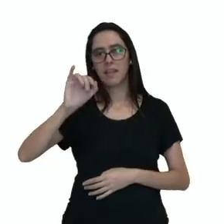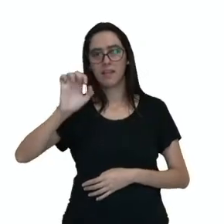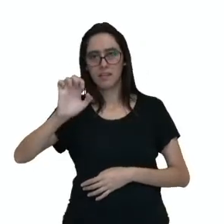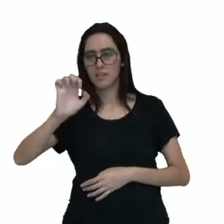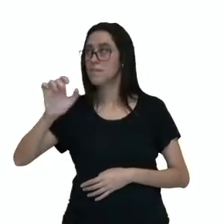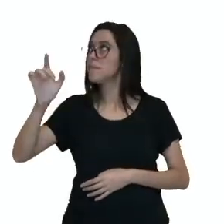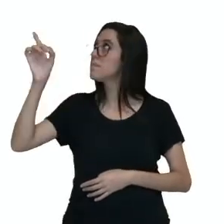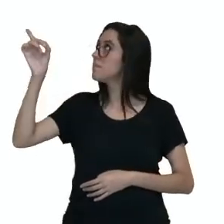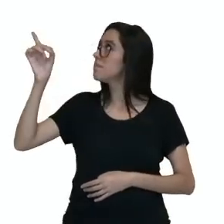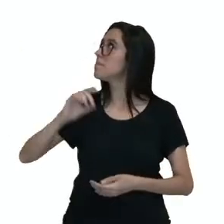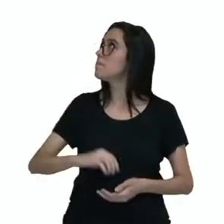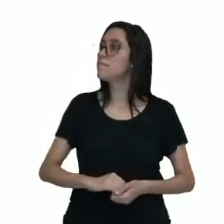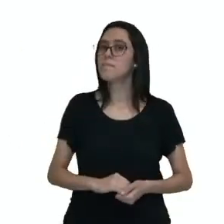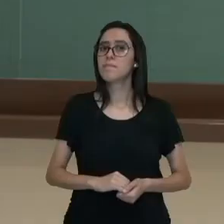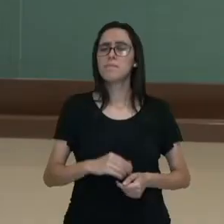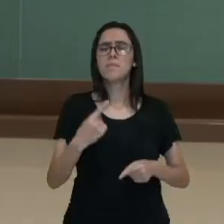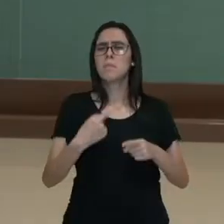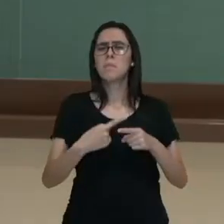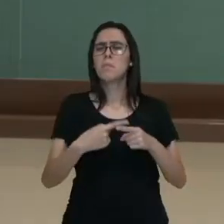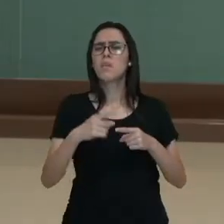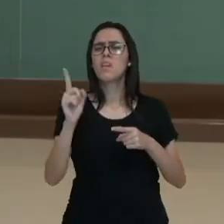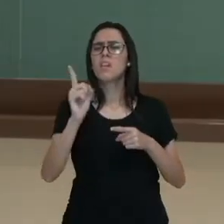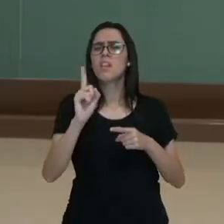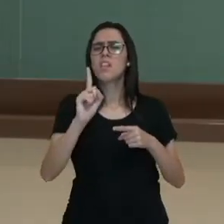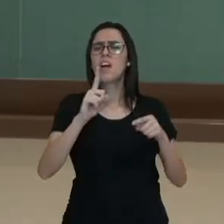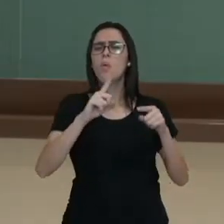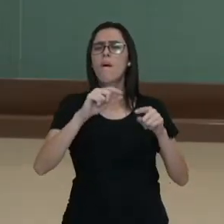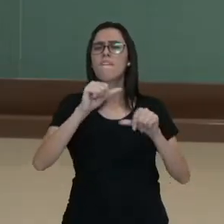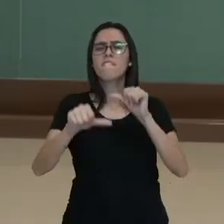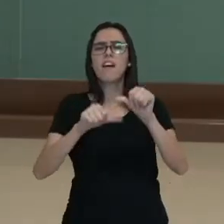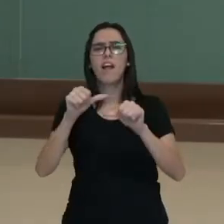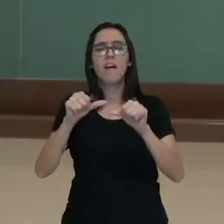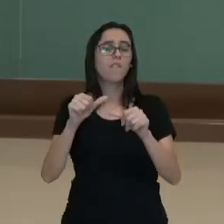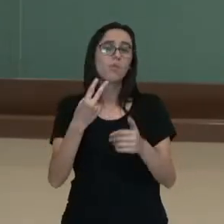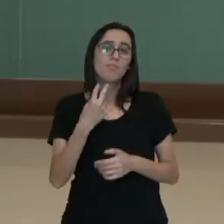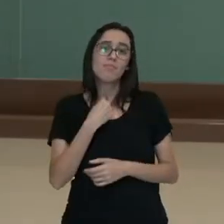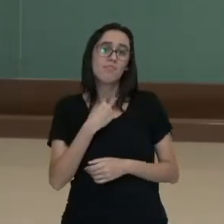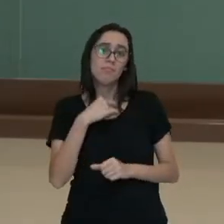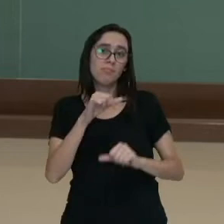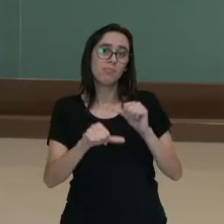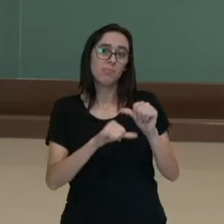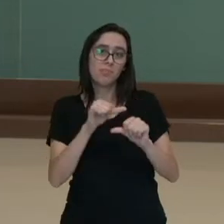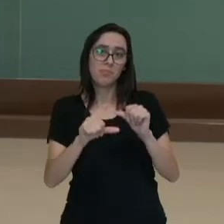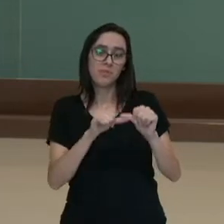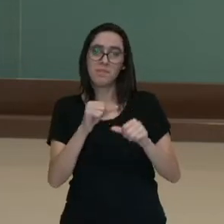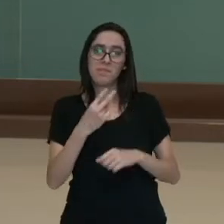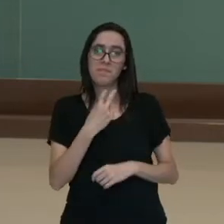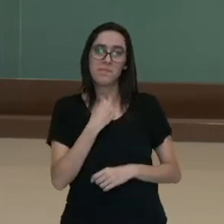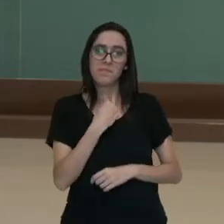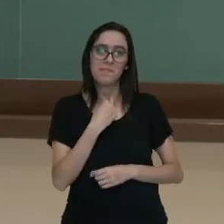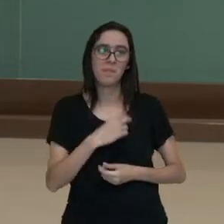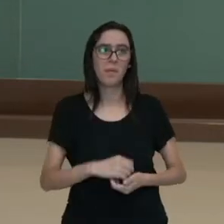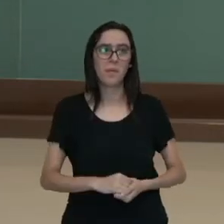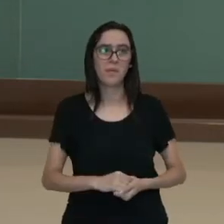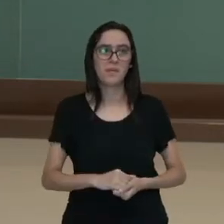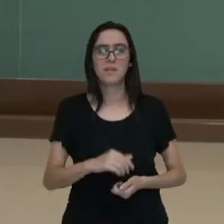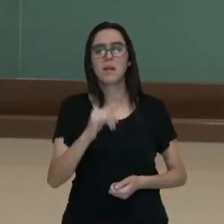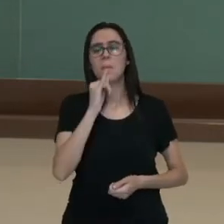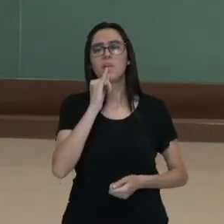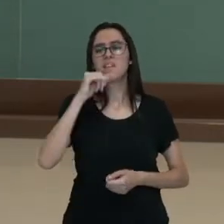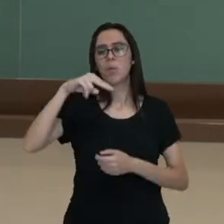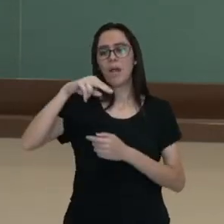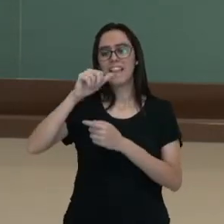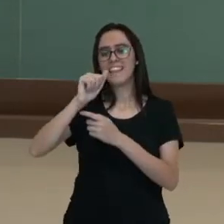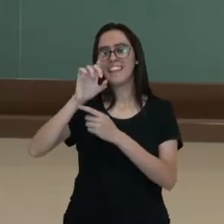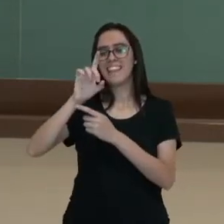Então, por que, que eles são invariáveis? Eles não vão mudar, tá? Não vai existir, por exemplo, nadas.